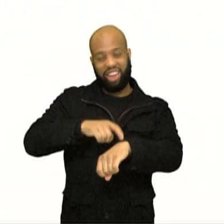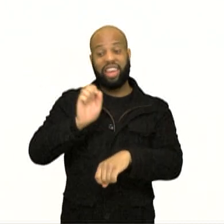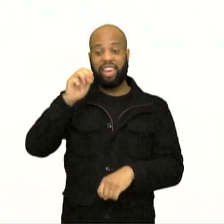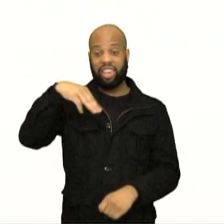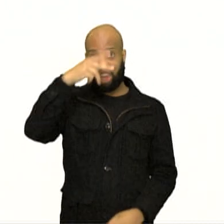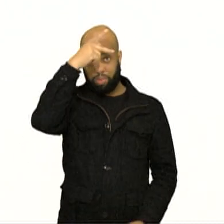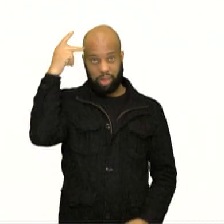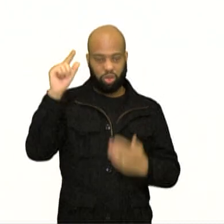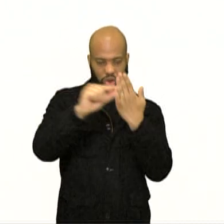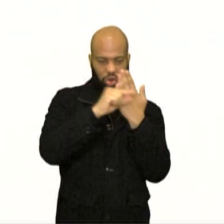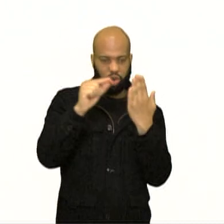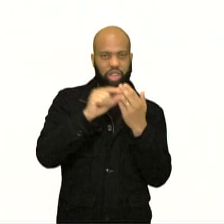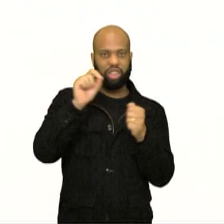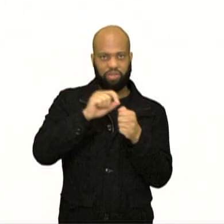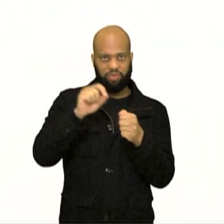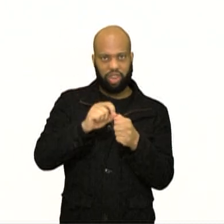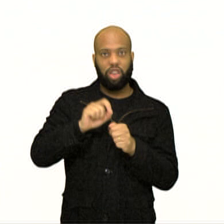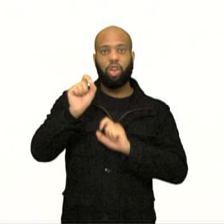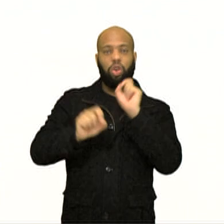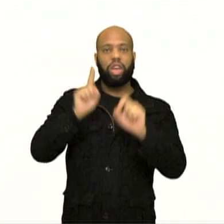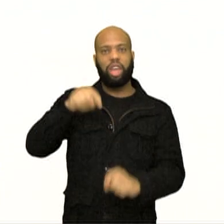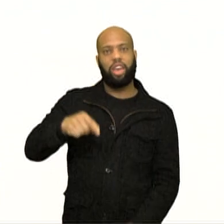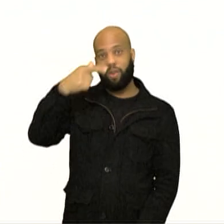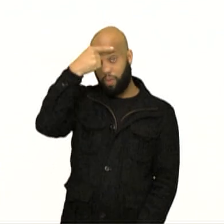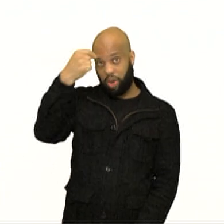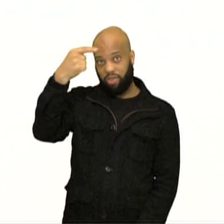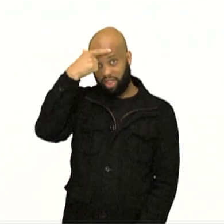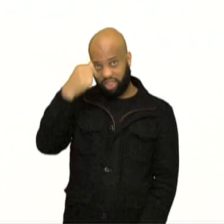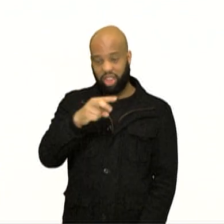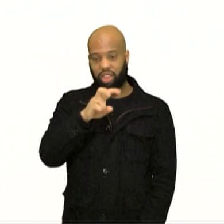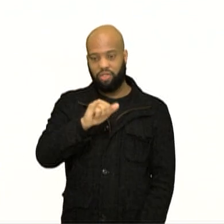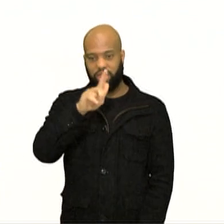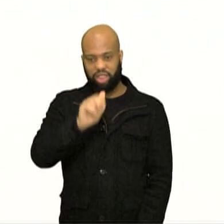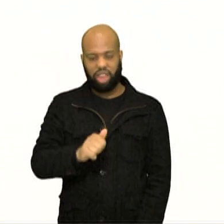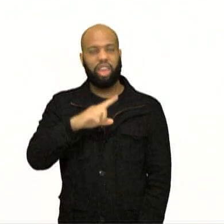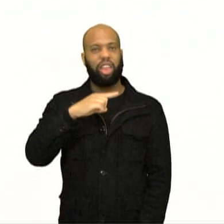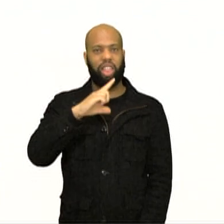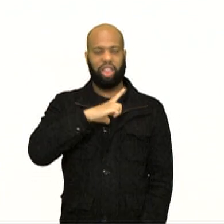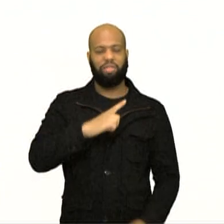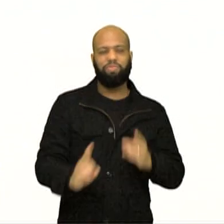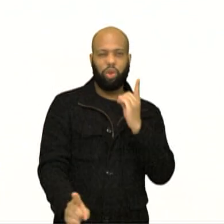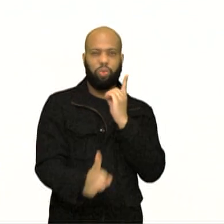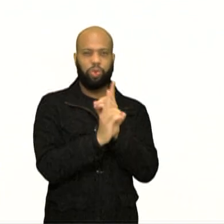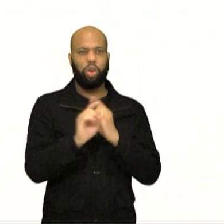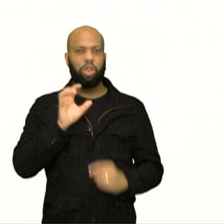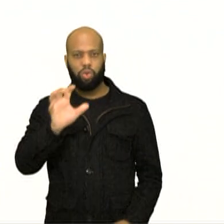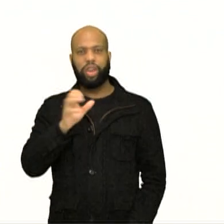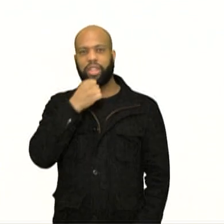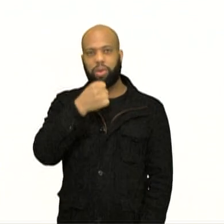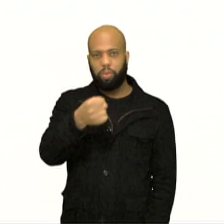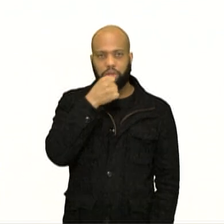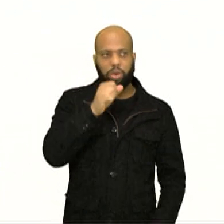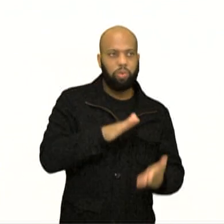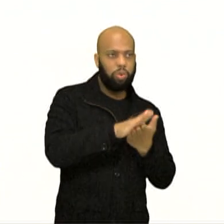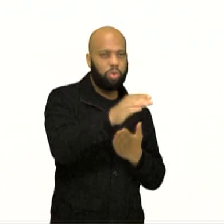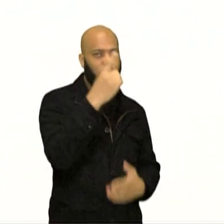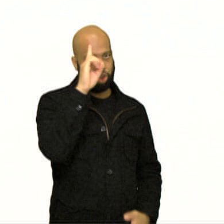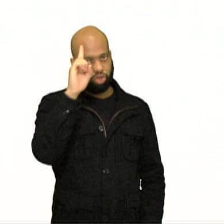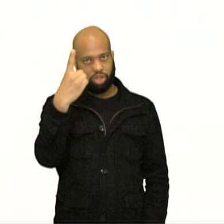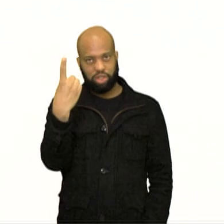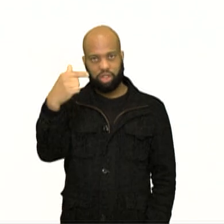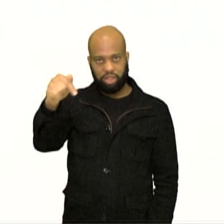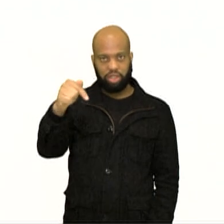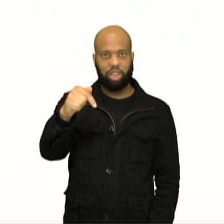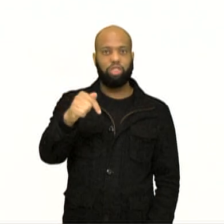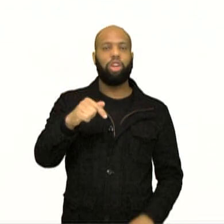Por Universidade Veiga de Almeida, o portal onde nós encontramos esta reportagem, publicada no dia